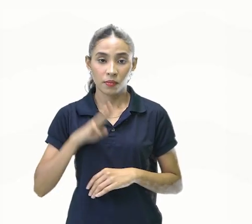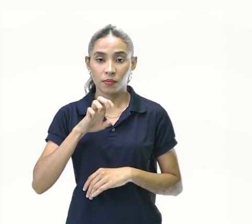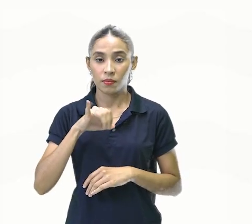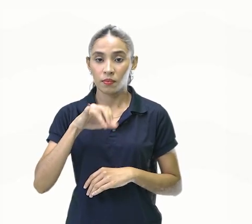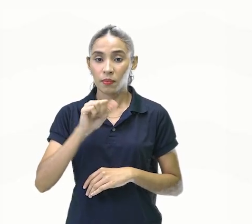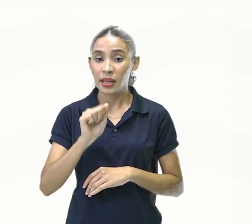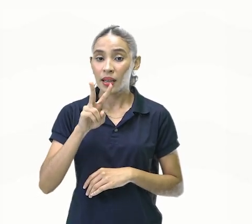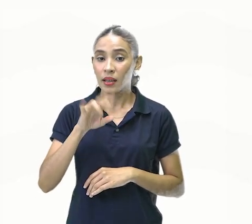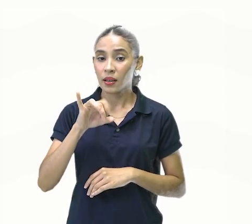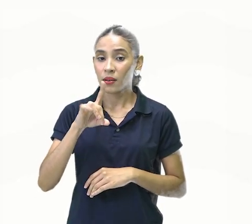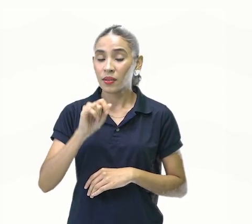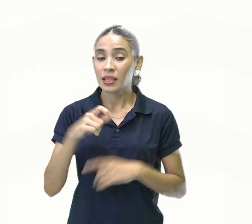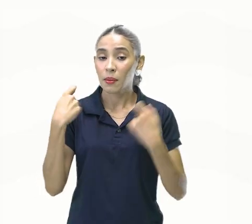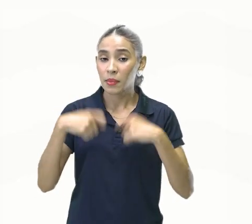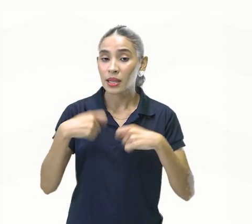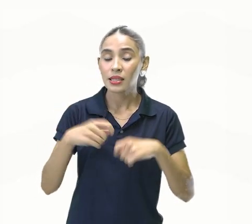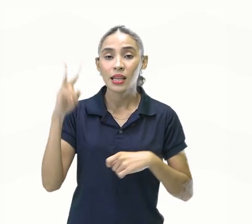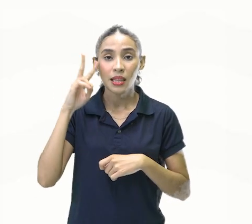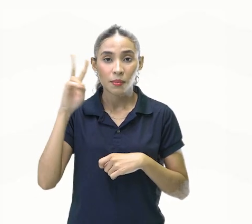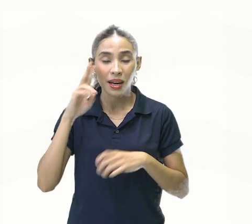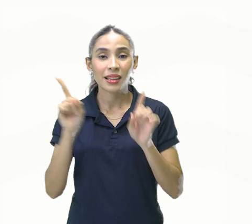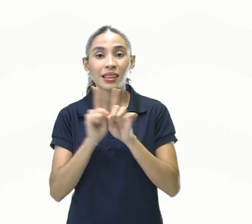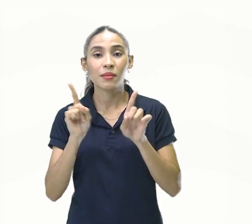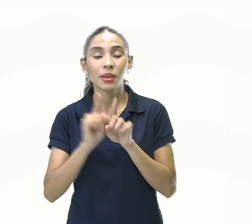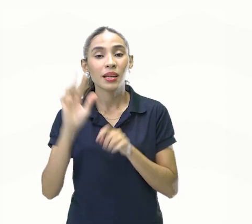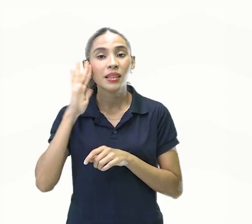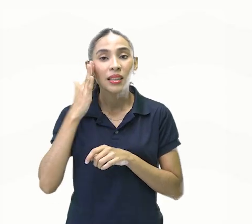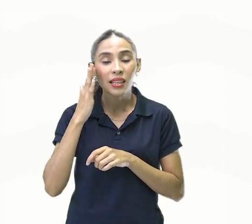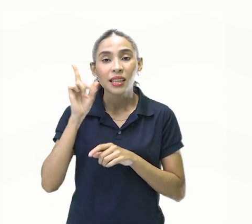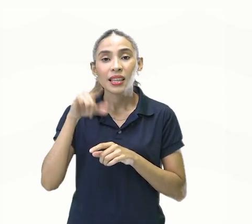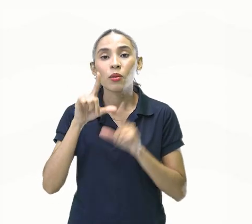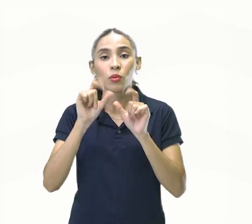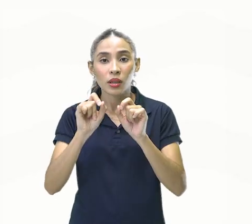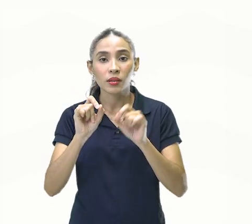eu tenho que lembrar e entender que é uma